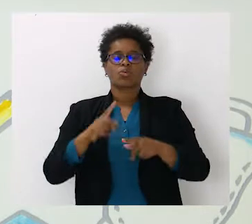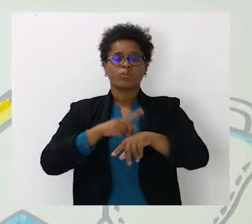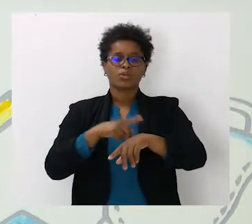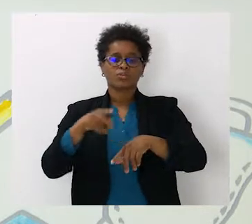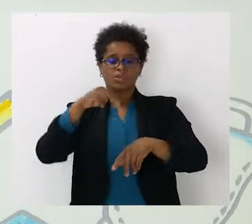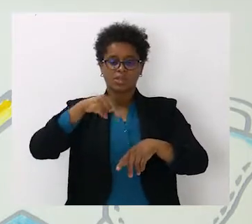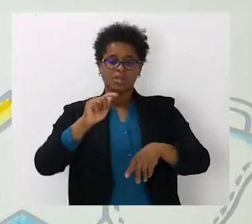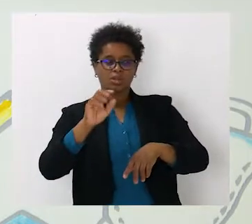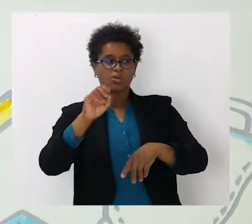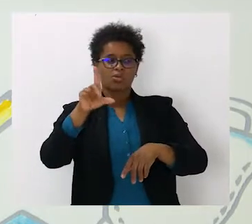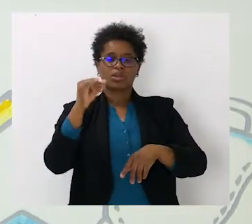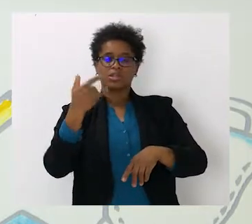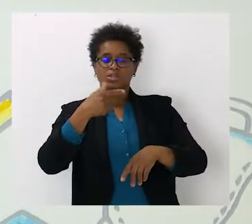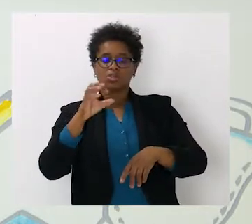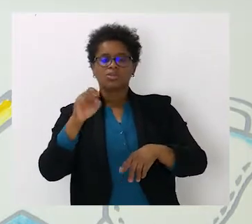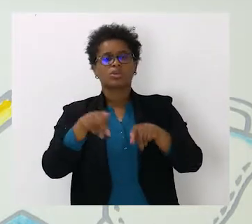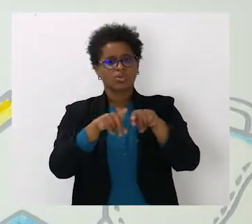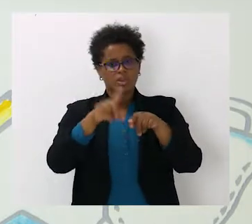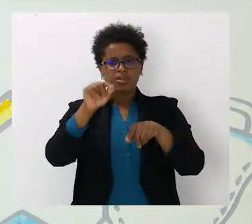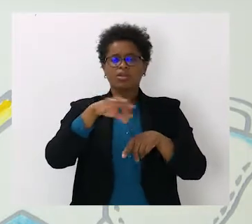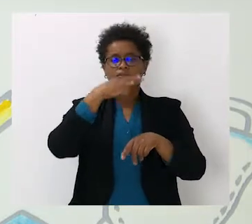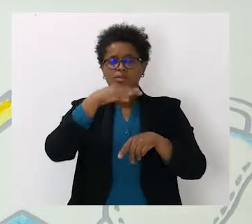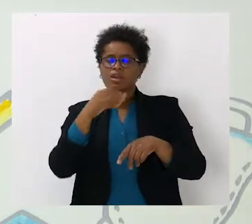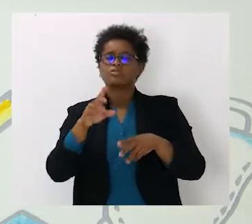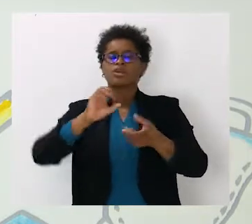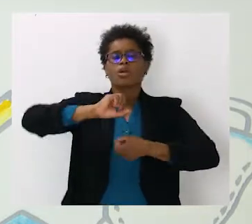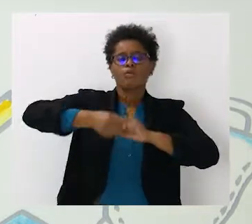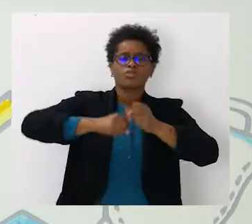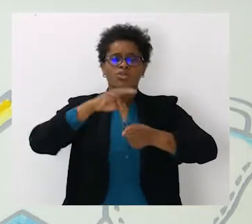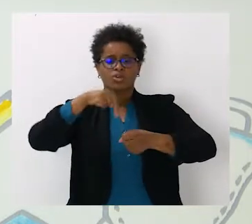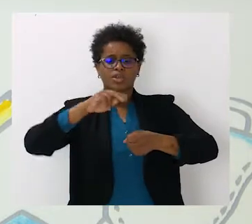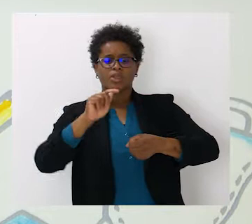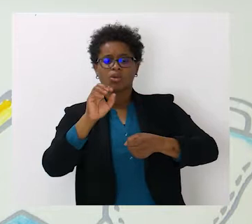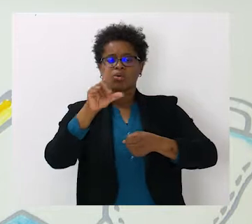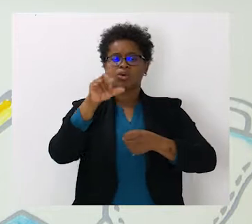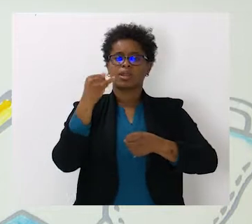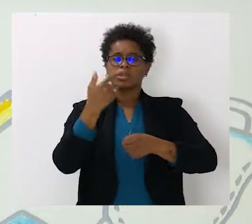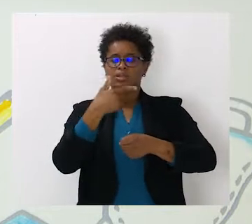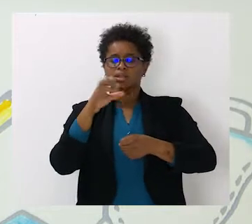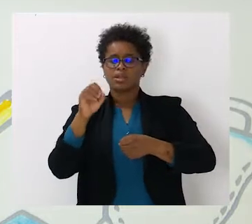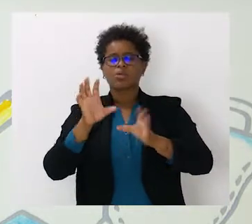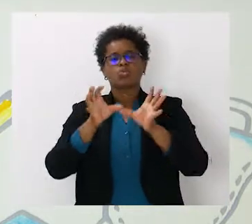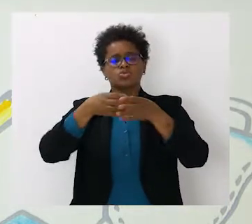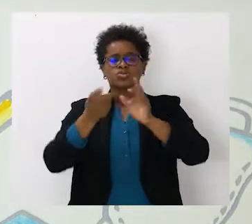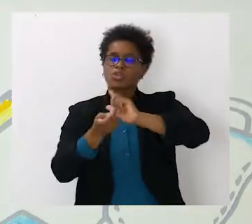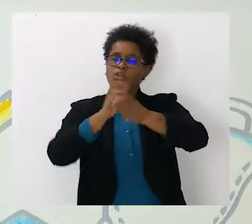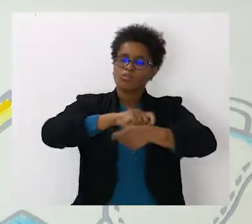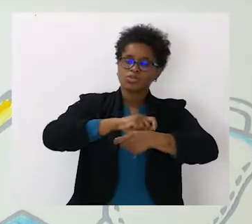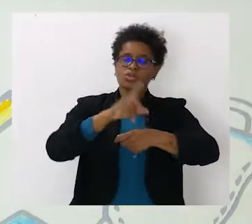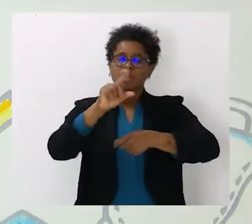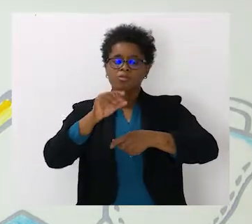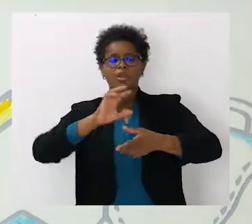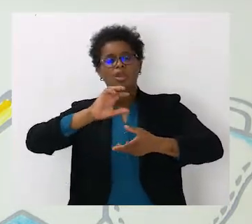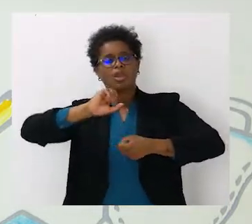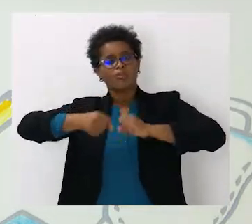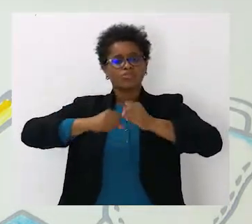no período neolítico. Assim como definimos revolução neolítica, que são conjuntos de transformações,